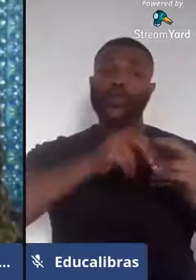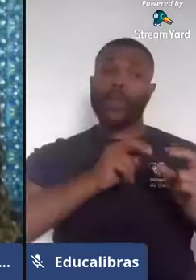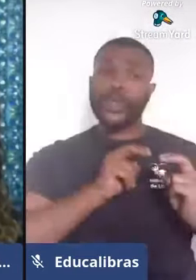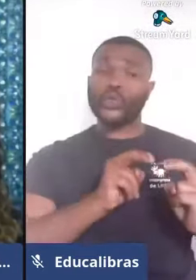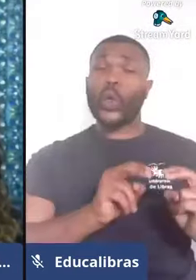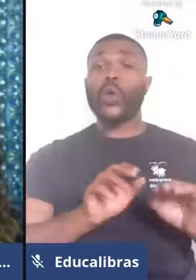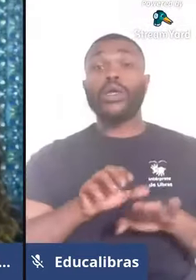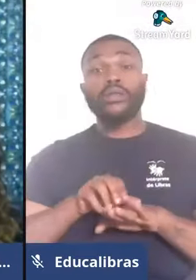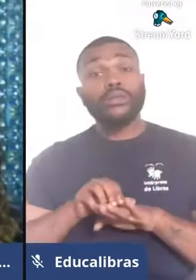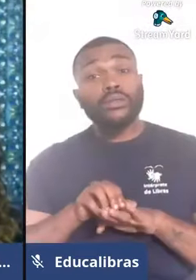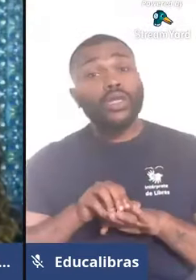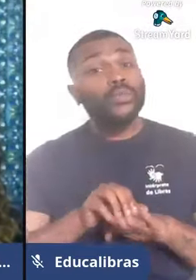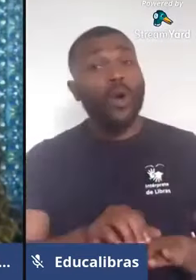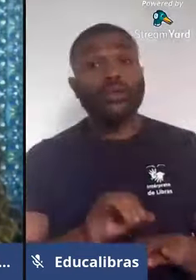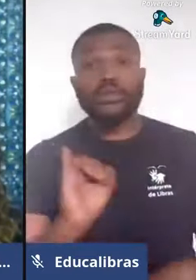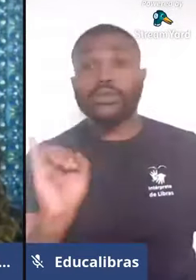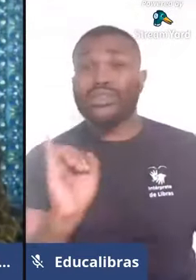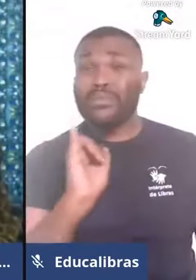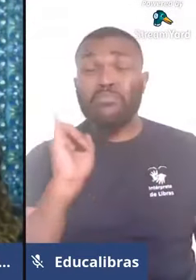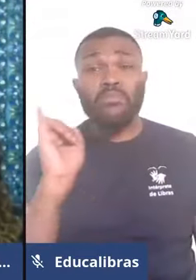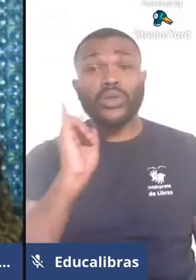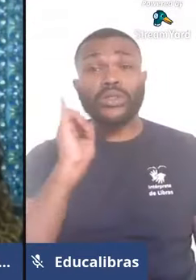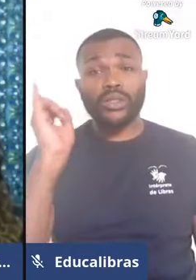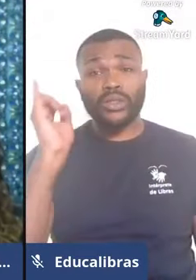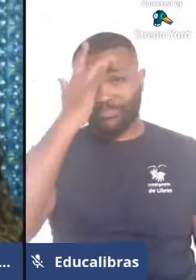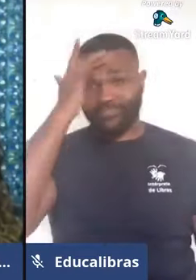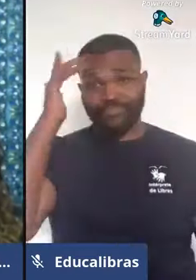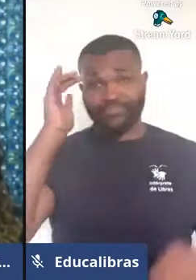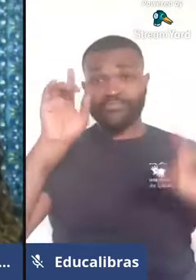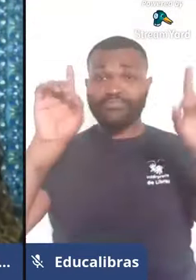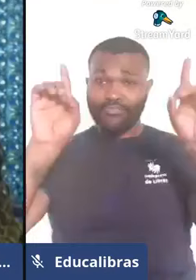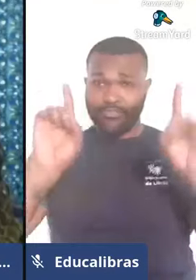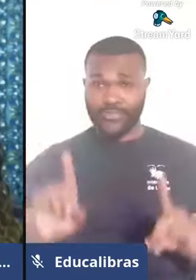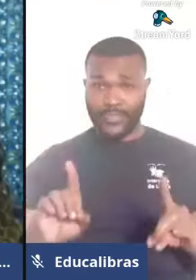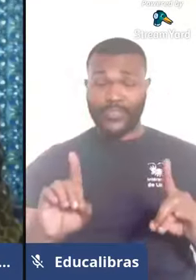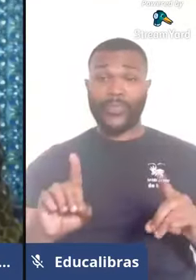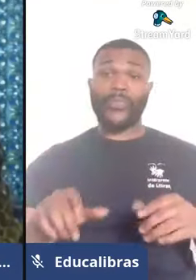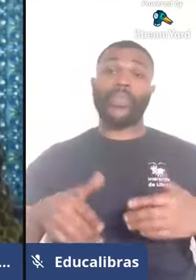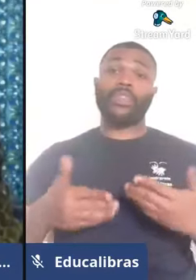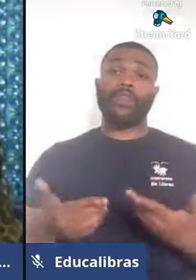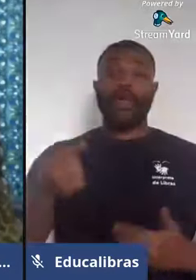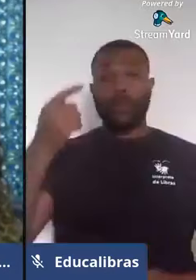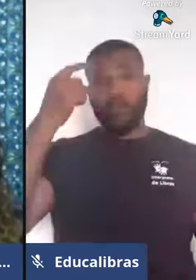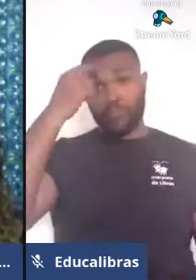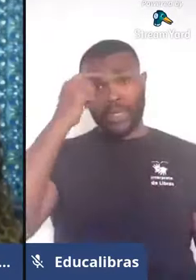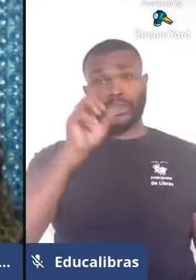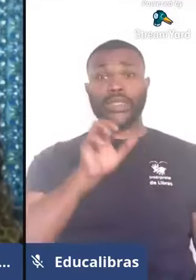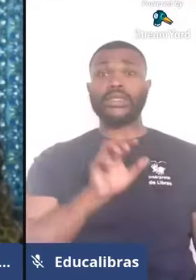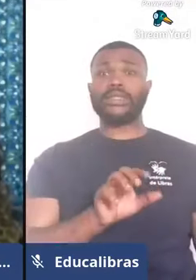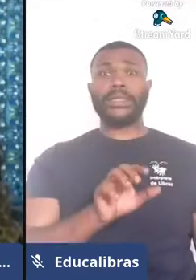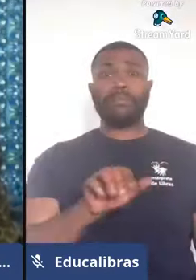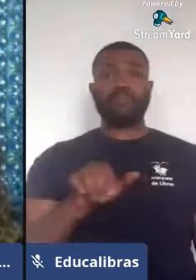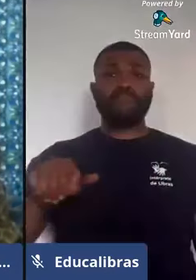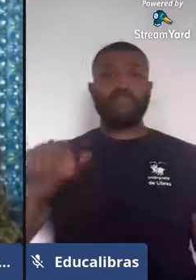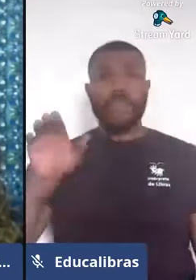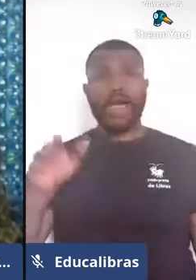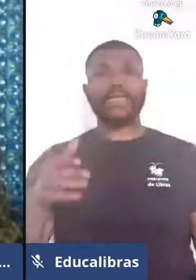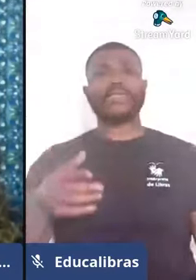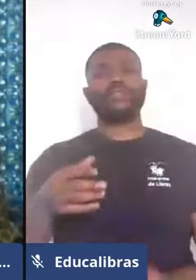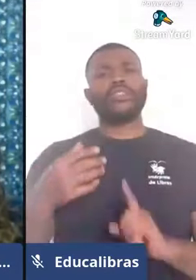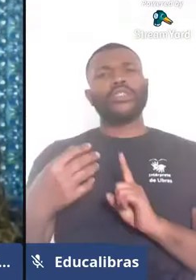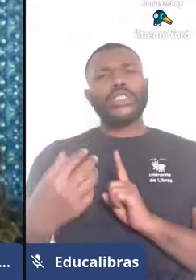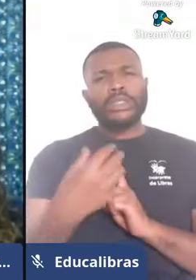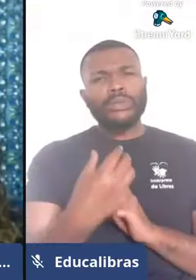com deficiência, acho que a mobilidade é fundamental. Eu acho que, pensando assim, em coisas maiores, assim, né, que impactam mais no